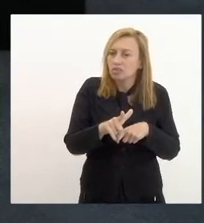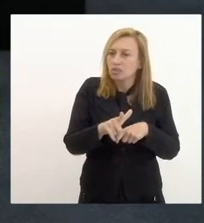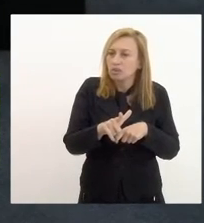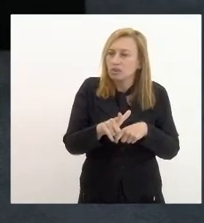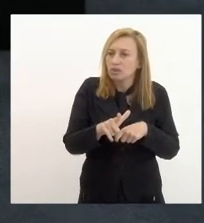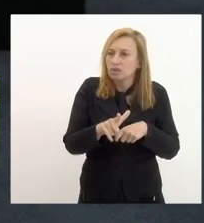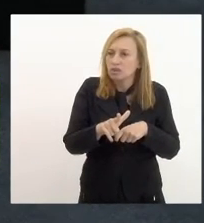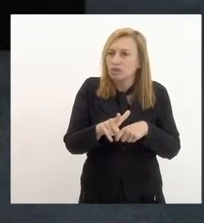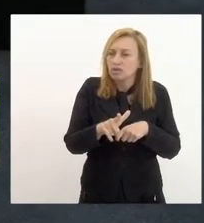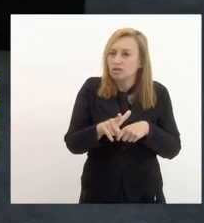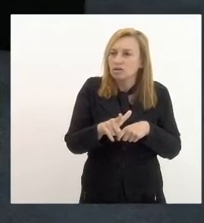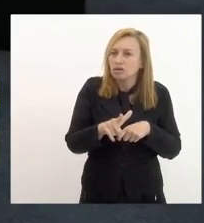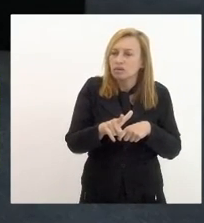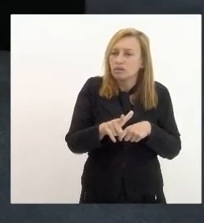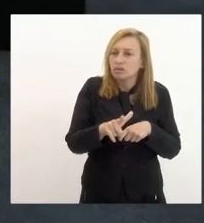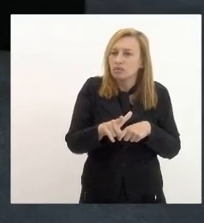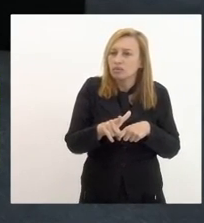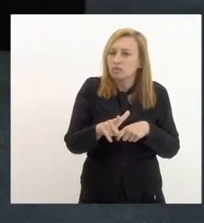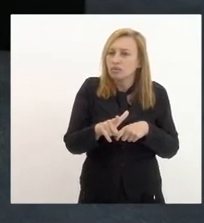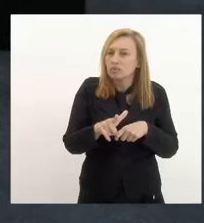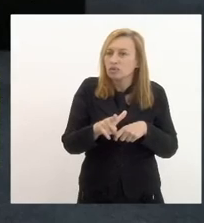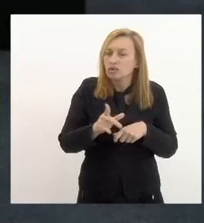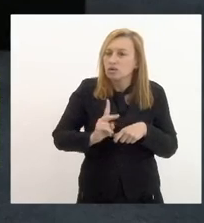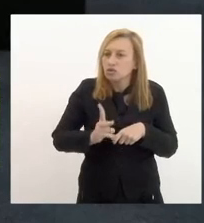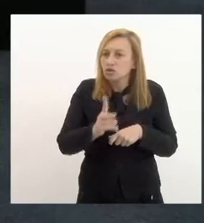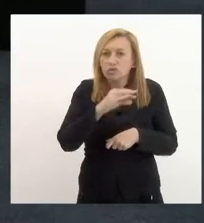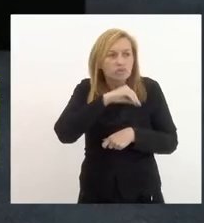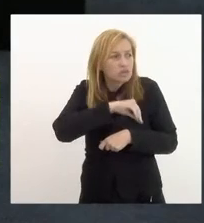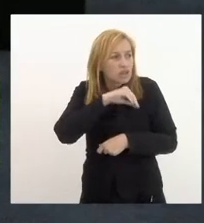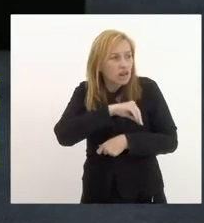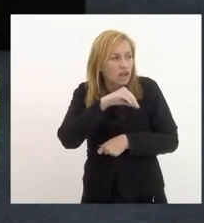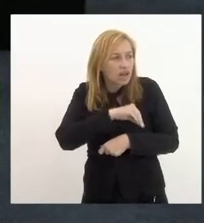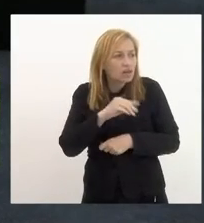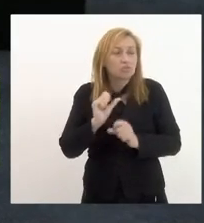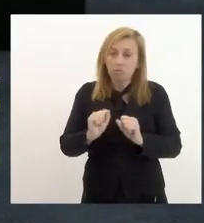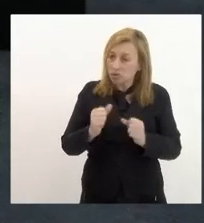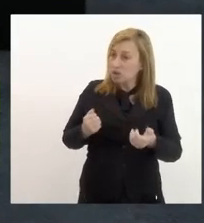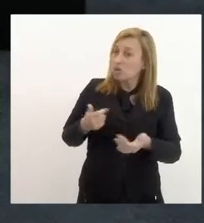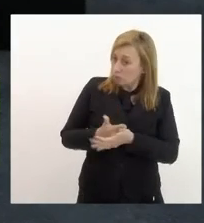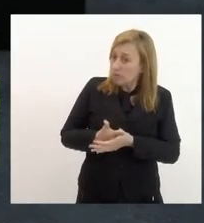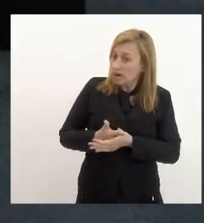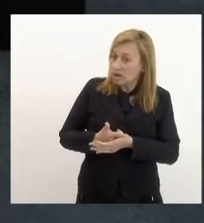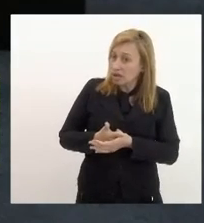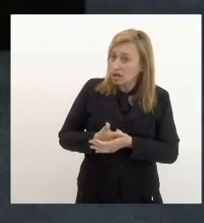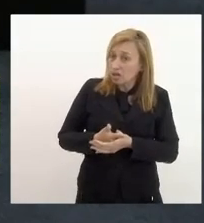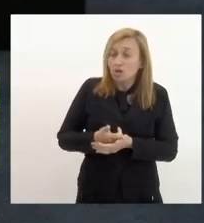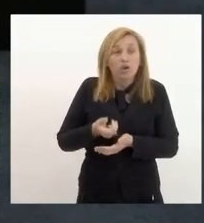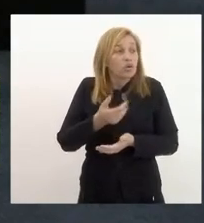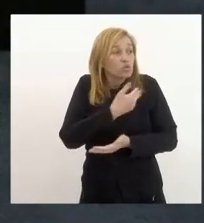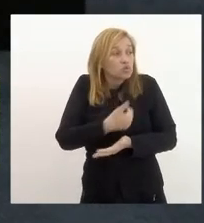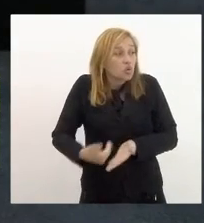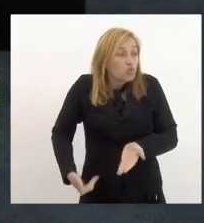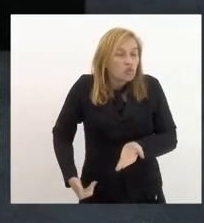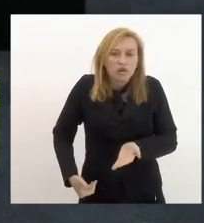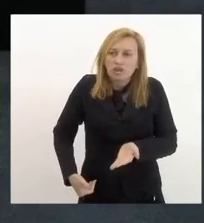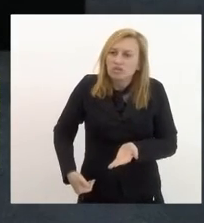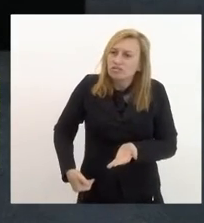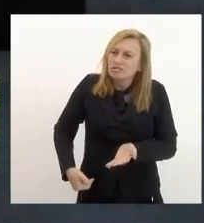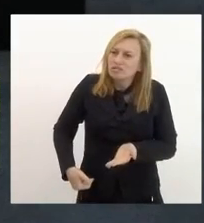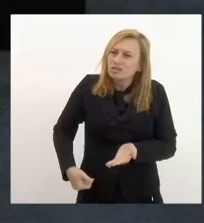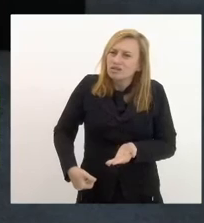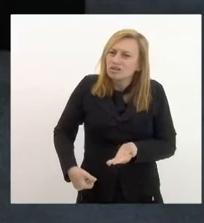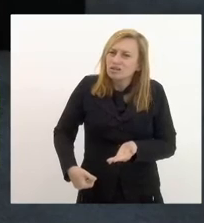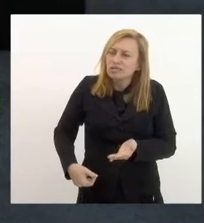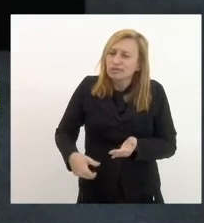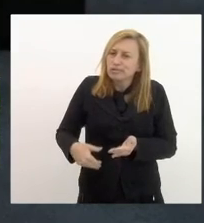Há a possibilidade de conseguimos manter os nossos salários com poder de compra e os governos eles de forma